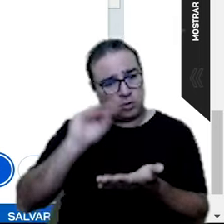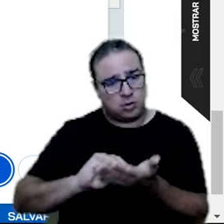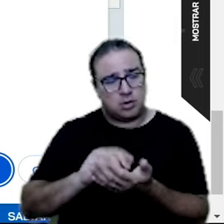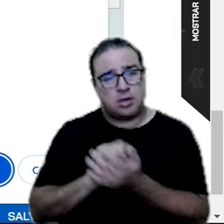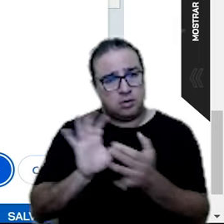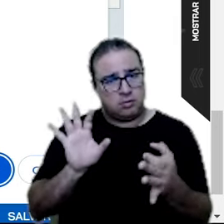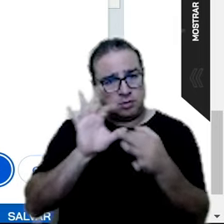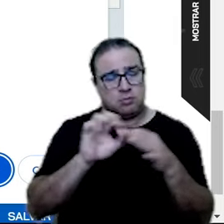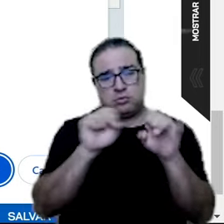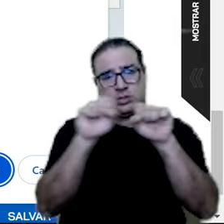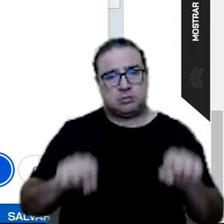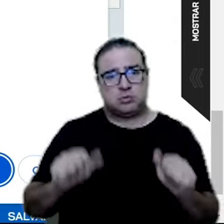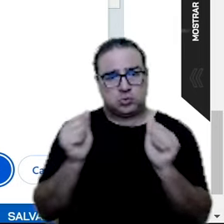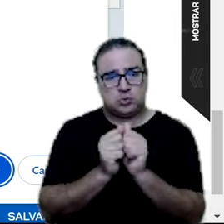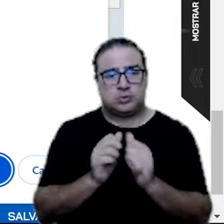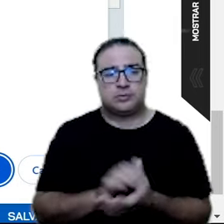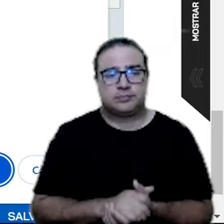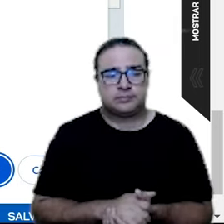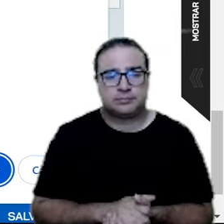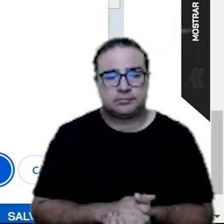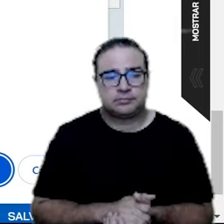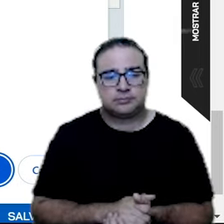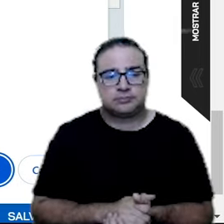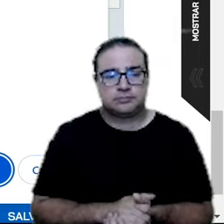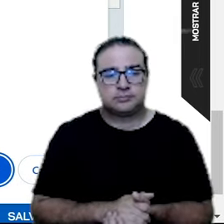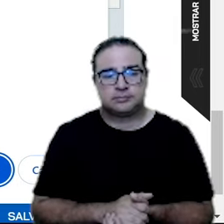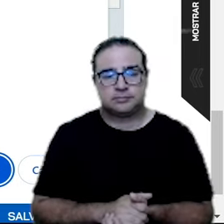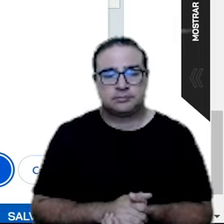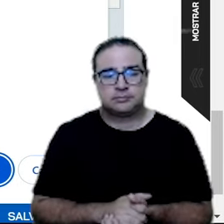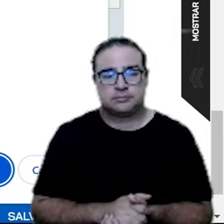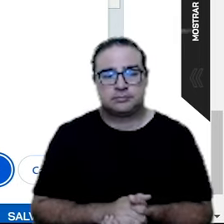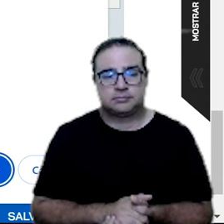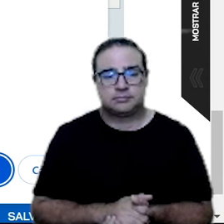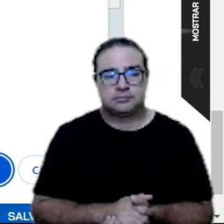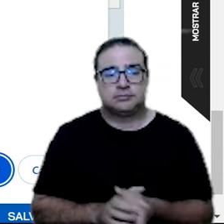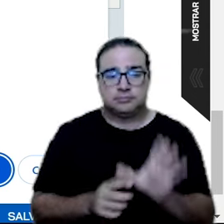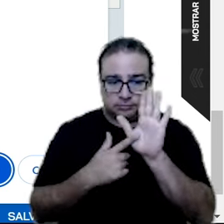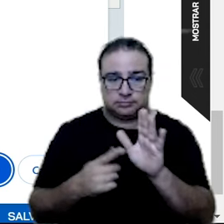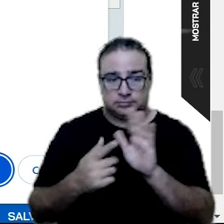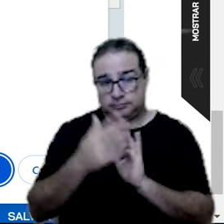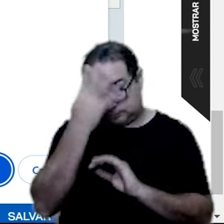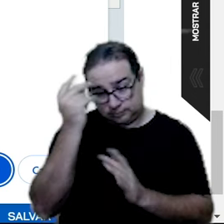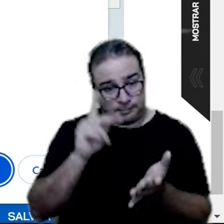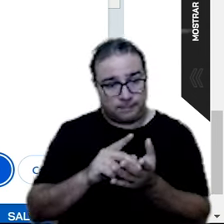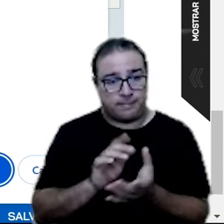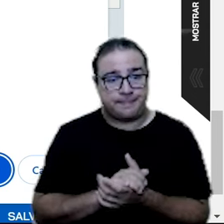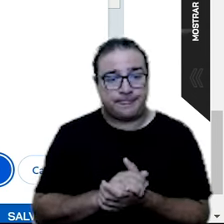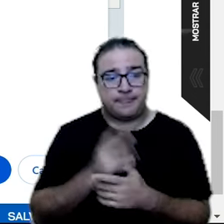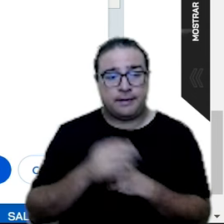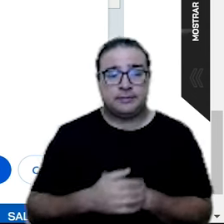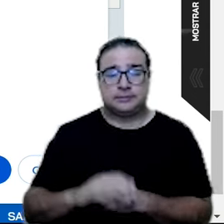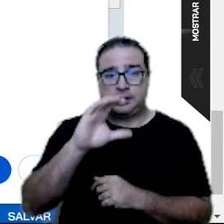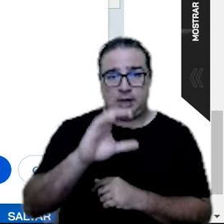anotei que eu fiz um vínculo nesse sistema ó ah lá eu esqueci mesmo a